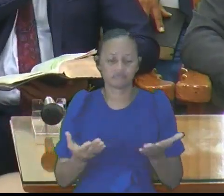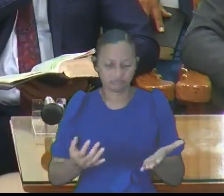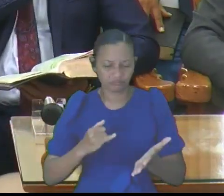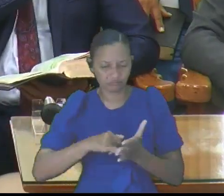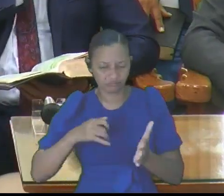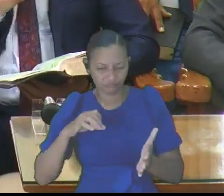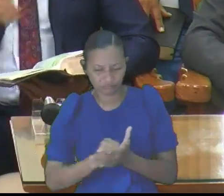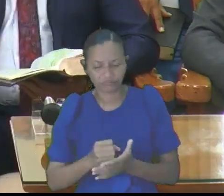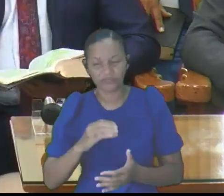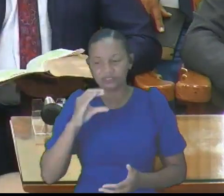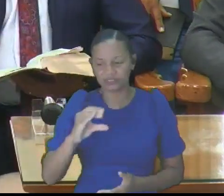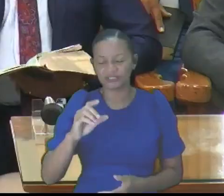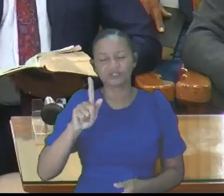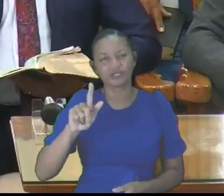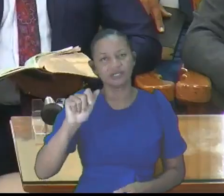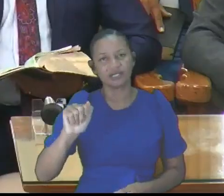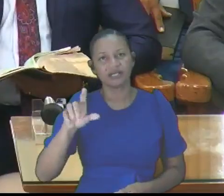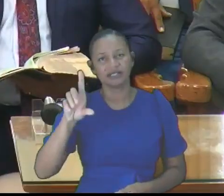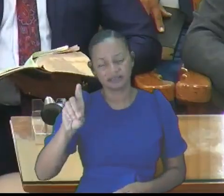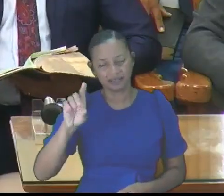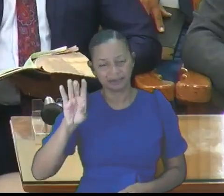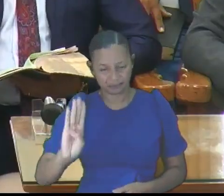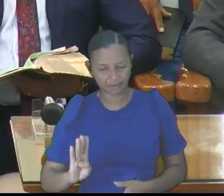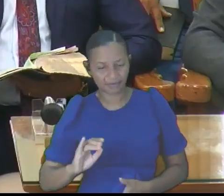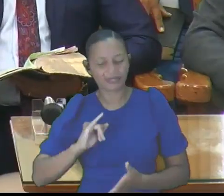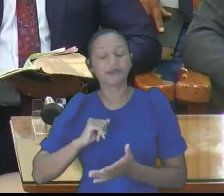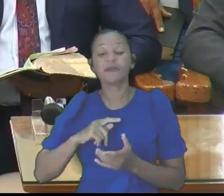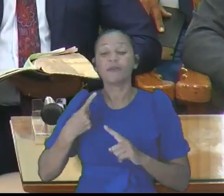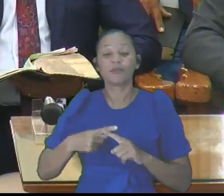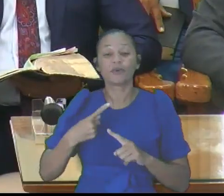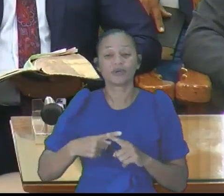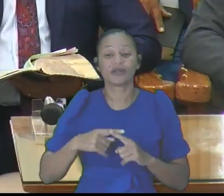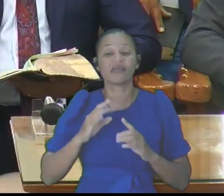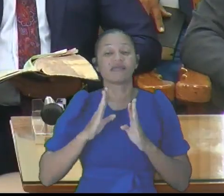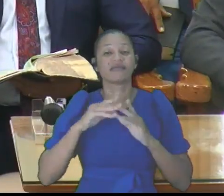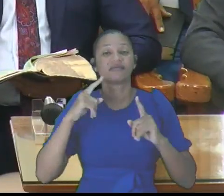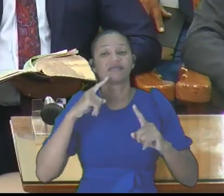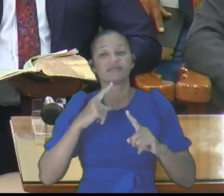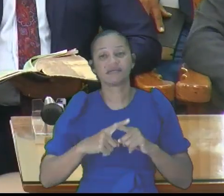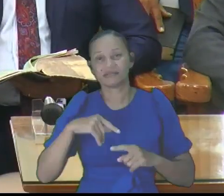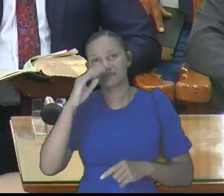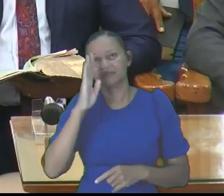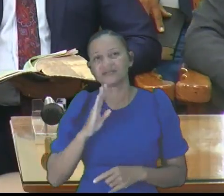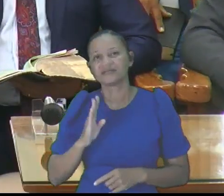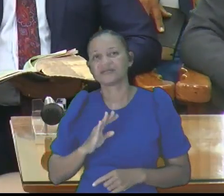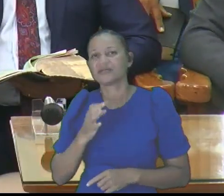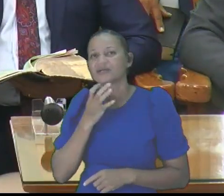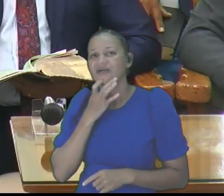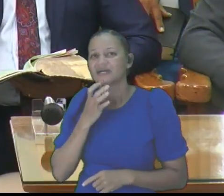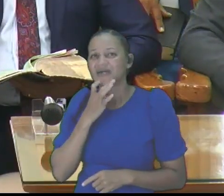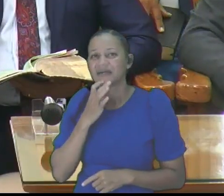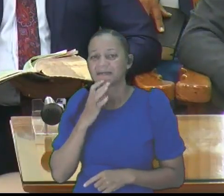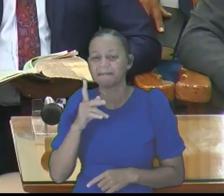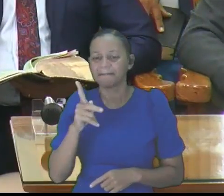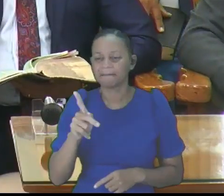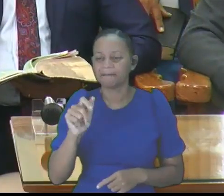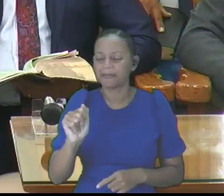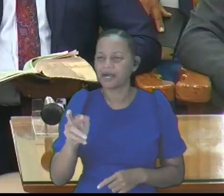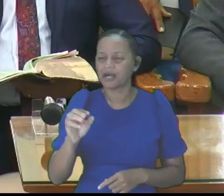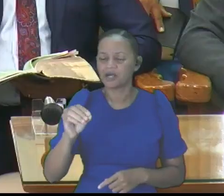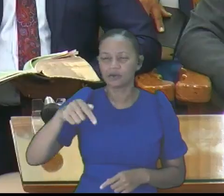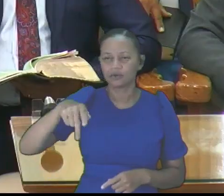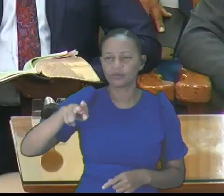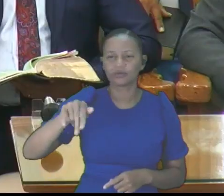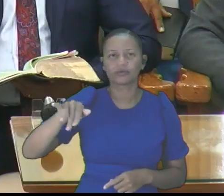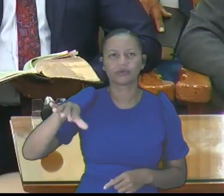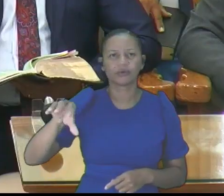cadastrar junto à CGADB aqui do Brasil, porque é a igreja de brasileiros lá no Japão. Aí disse, mas lá no Japão ele só conhece paróquia. E